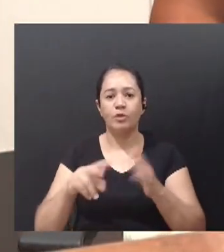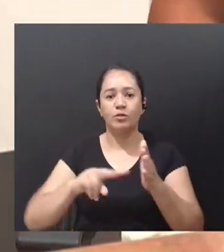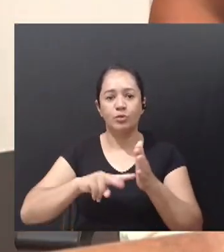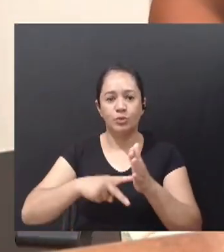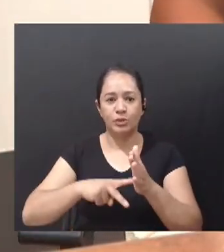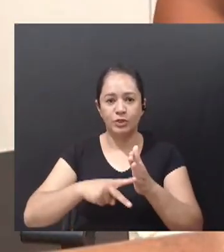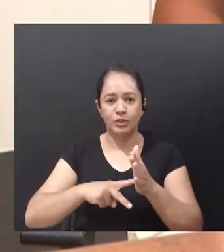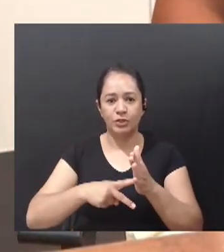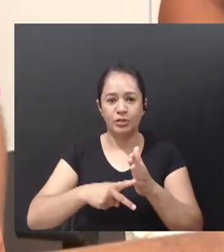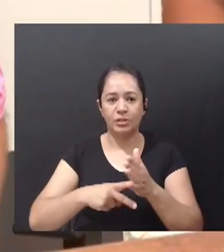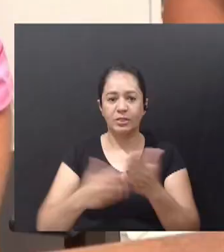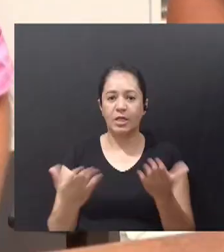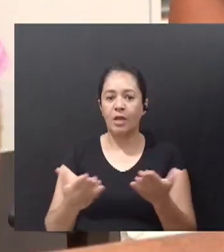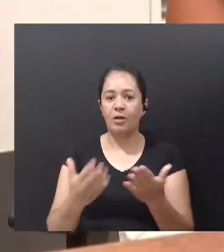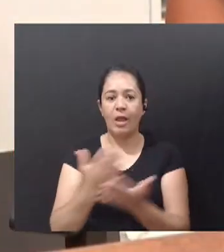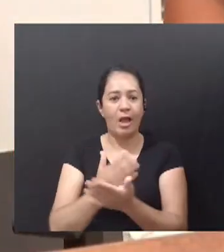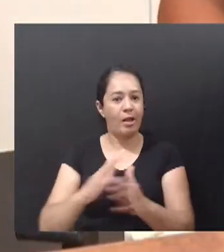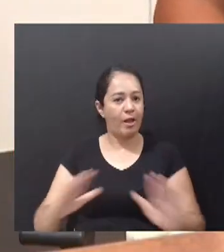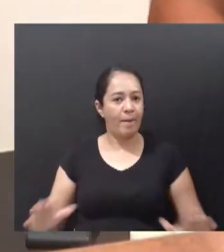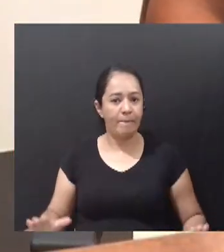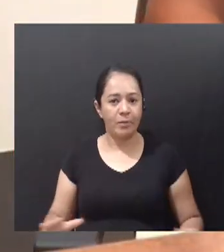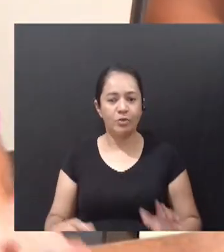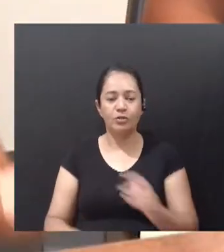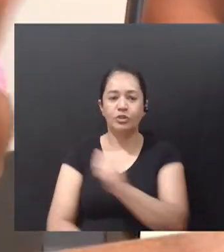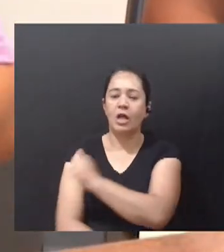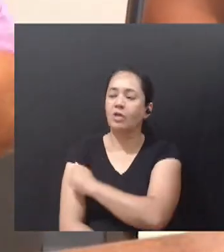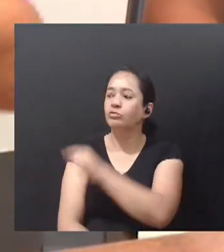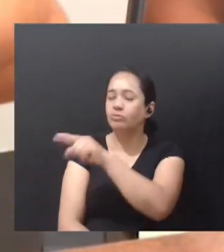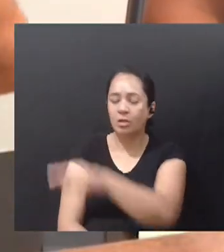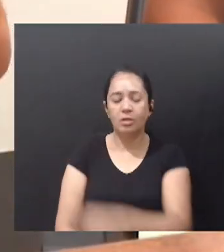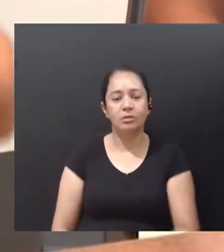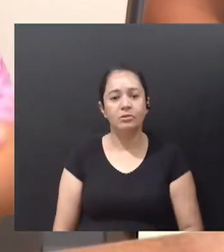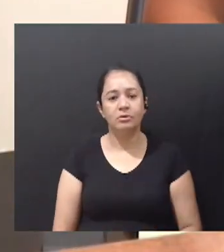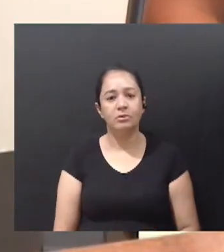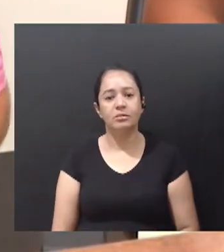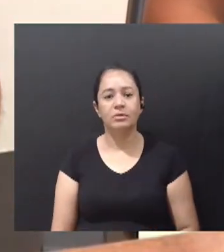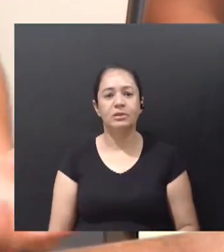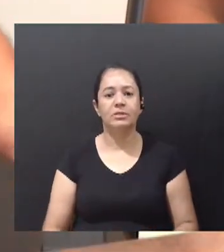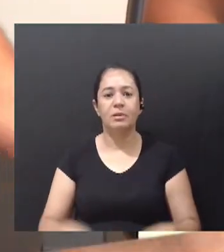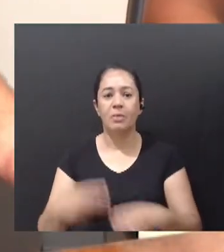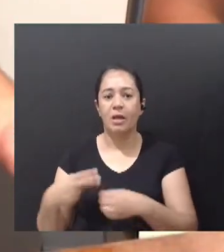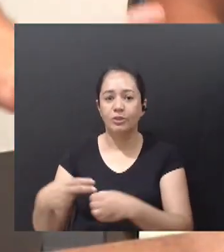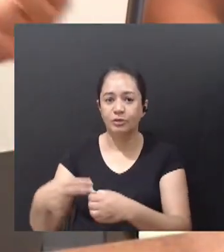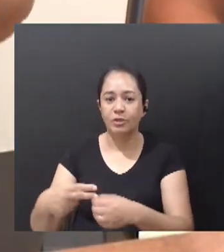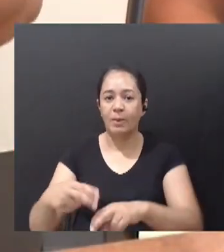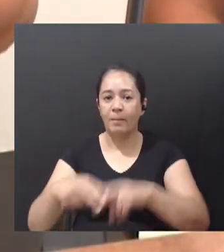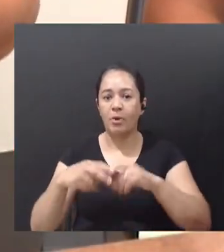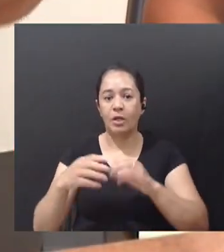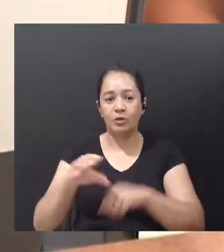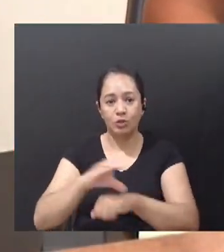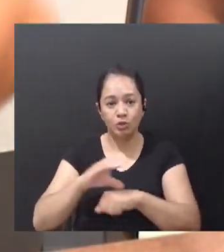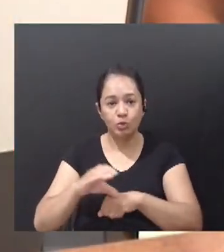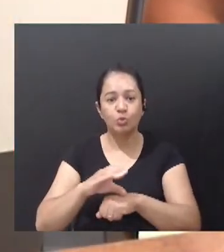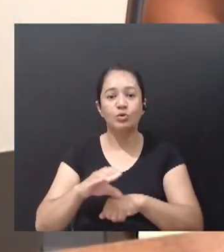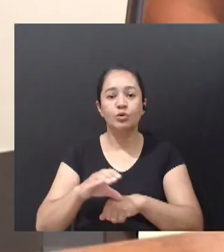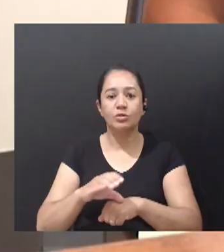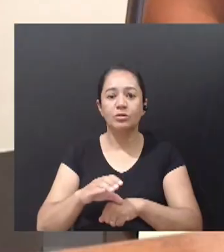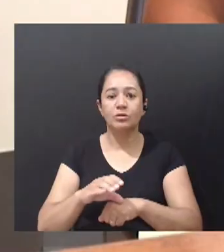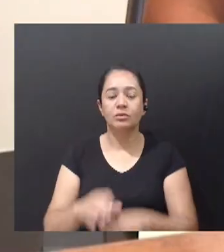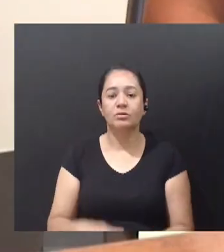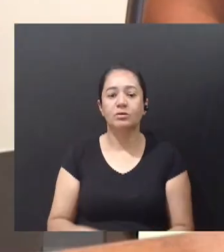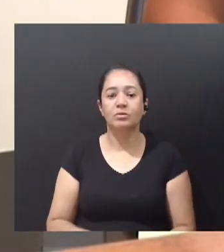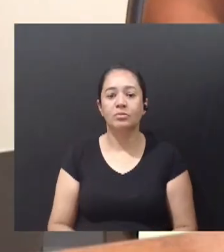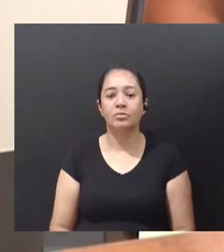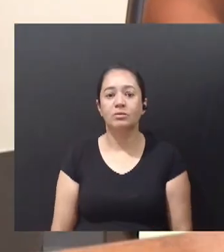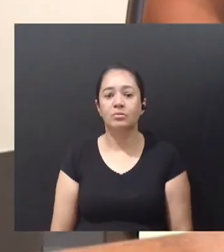aqui em Campinas. Fui aluno lá. Depois fui aluno da Unicamp graças a esse cursinho. Fui parar nesse cursinho por causa do hip